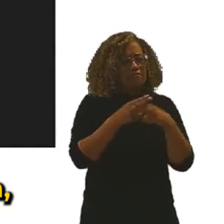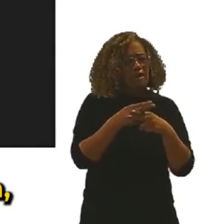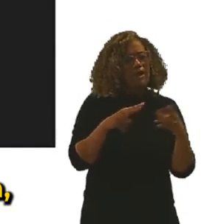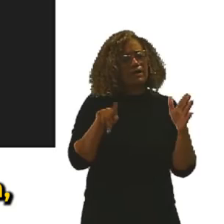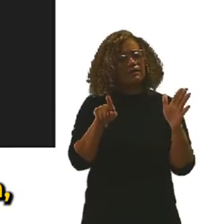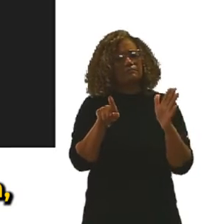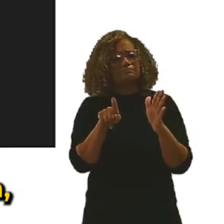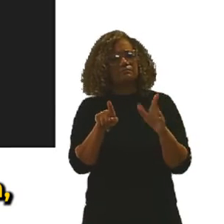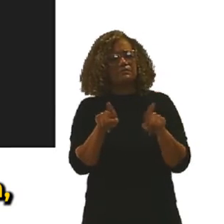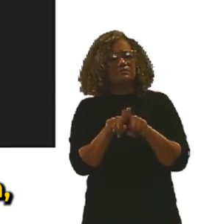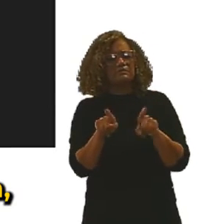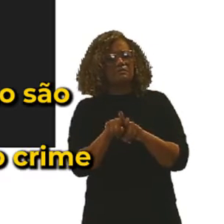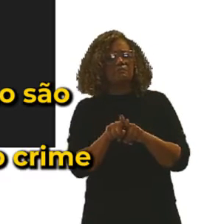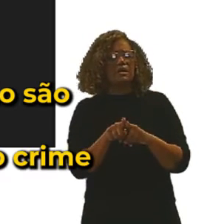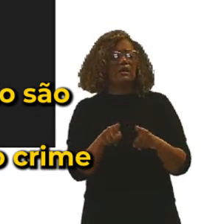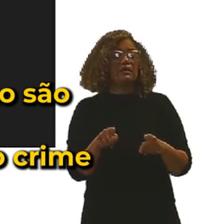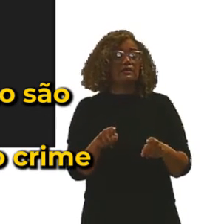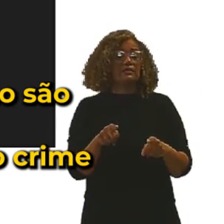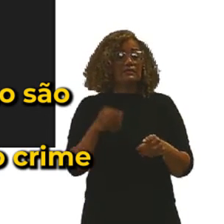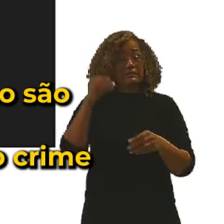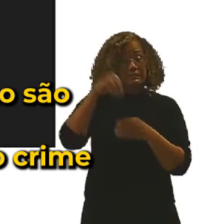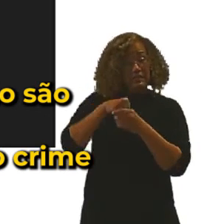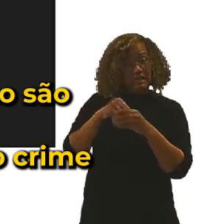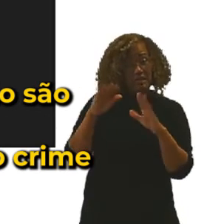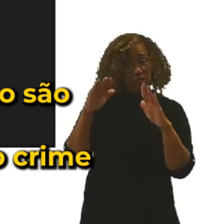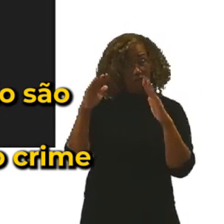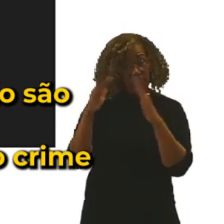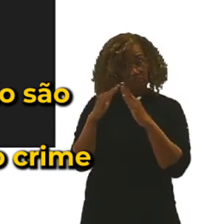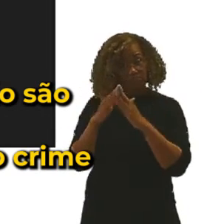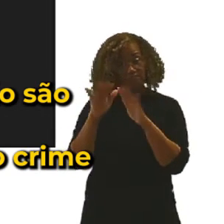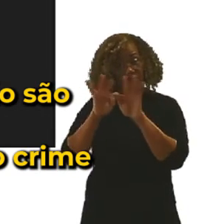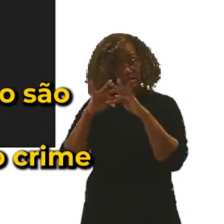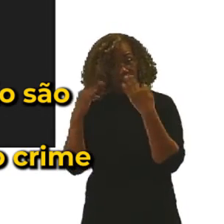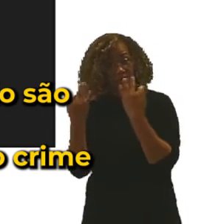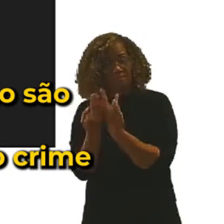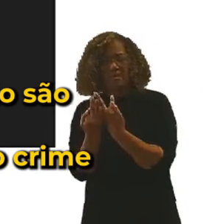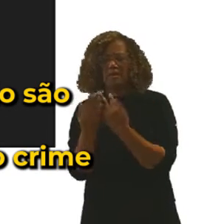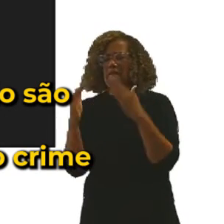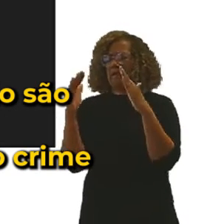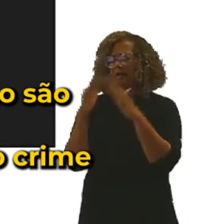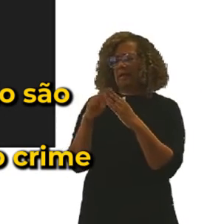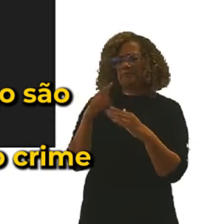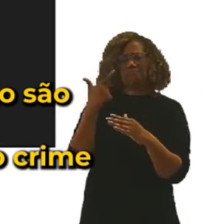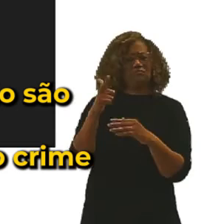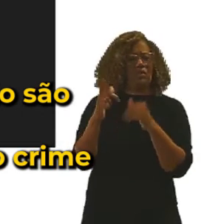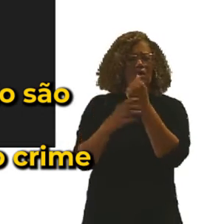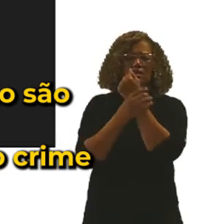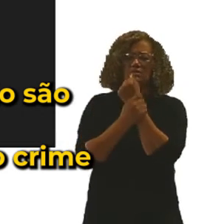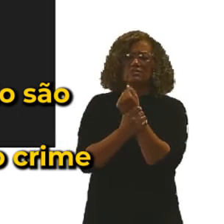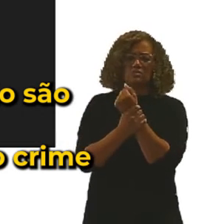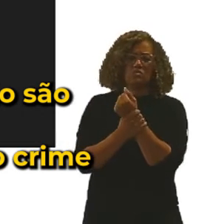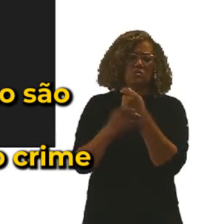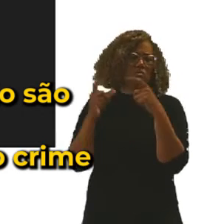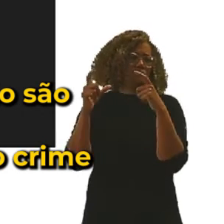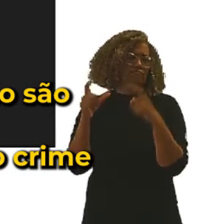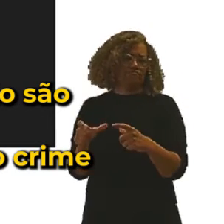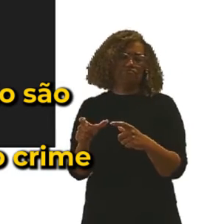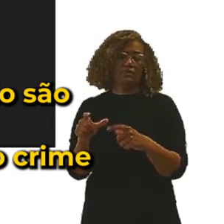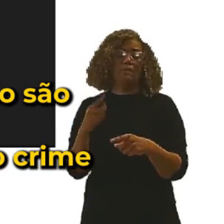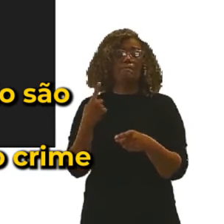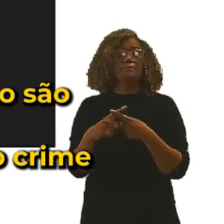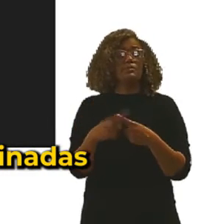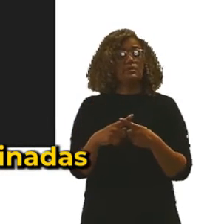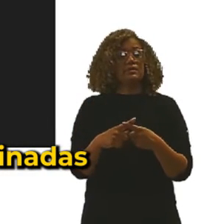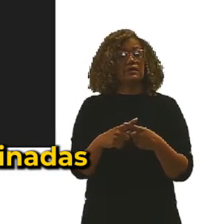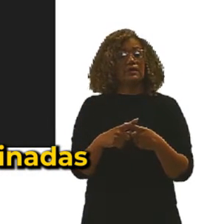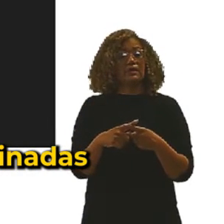76% no interior da residência, mais uma vez mostrando que as casas não são lugares seguros para as mulheres, né? Nos mostram que o local do crime